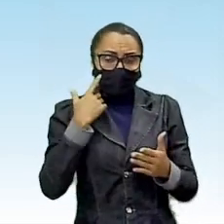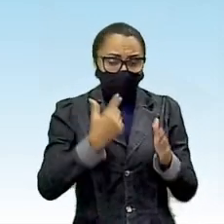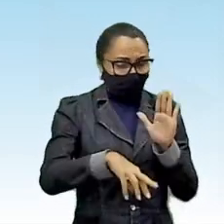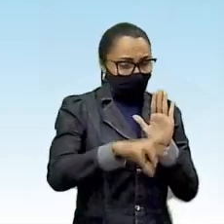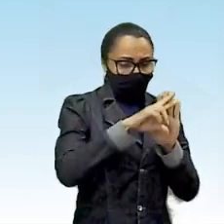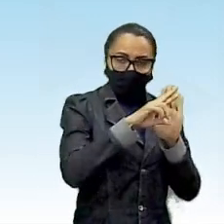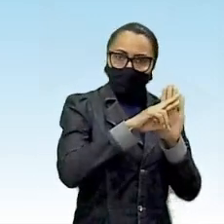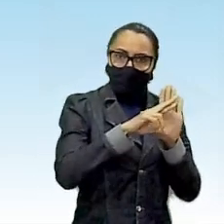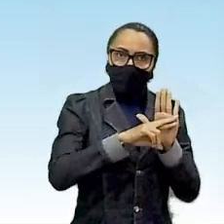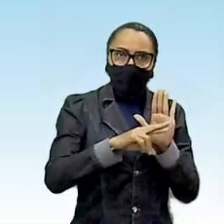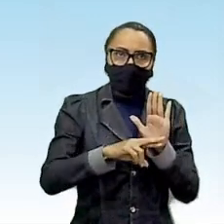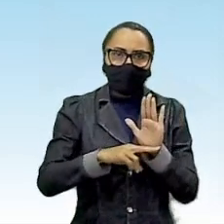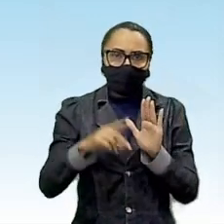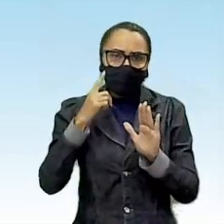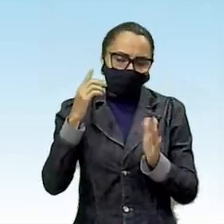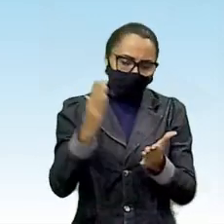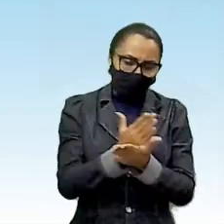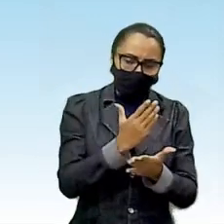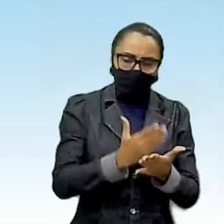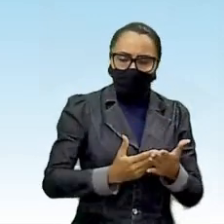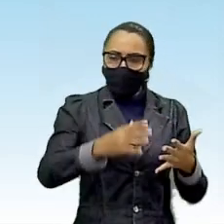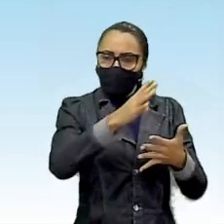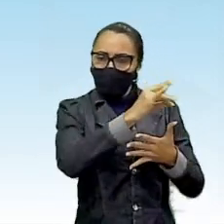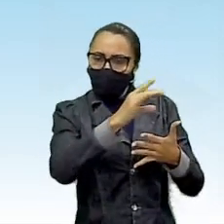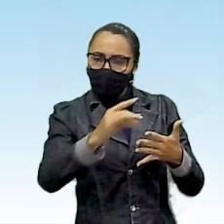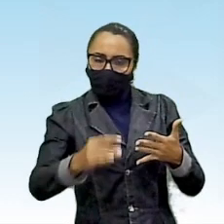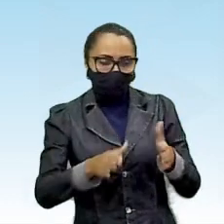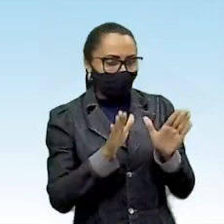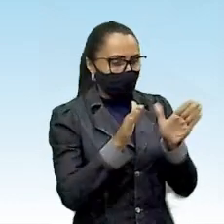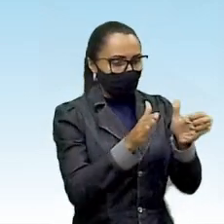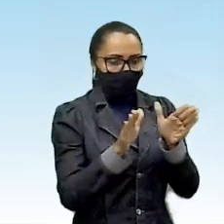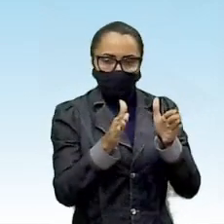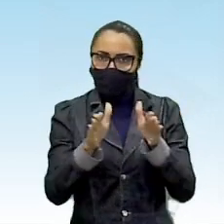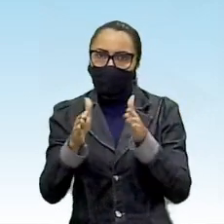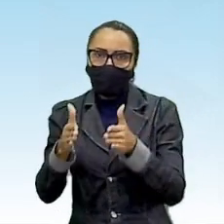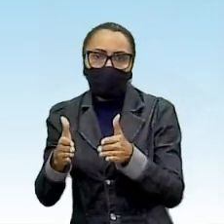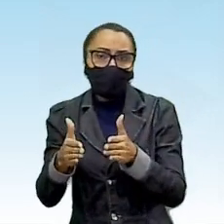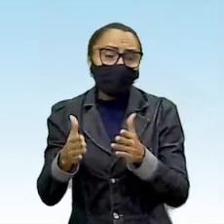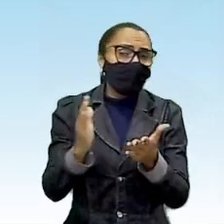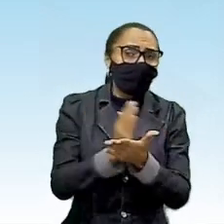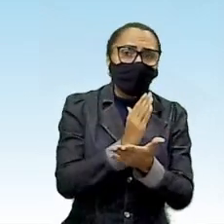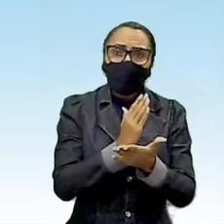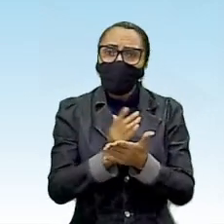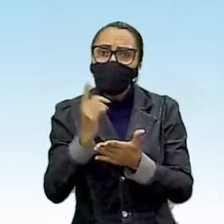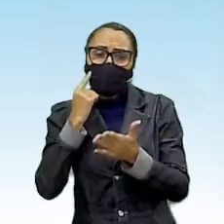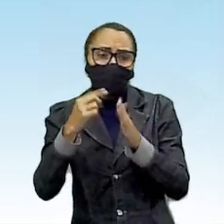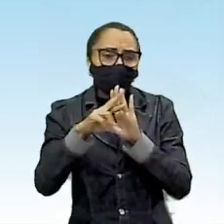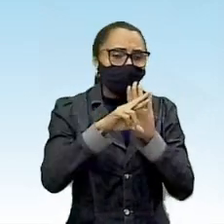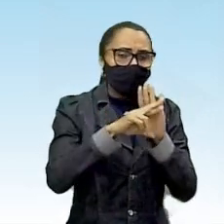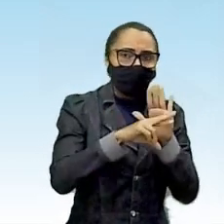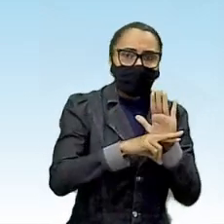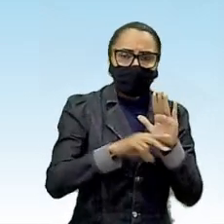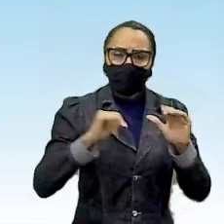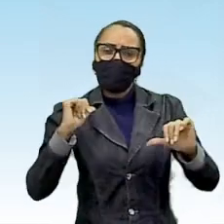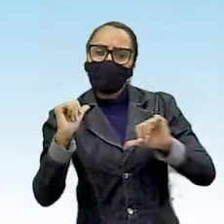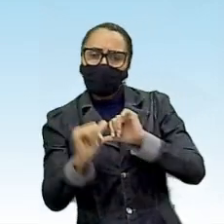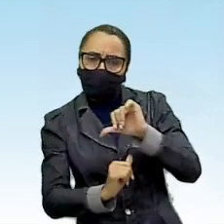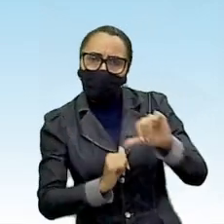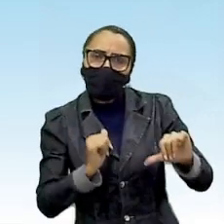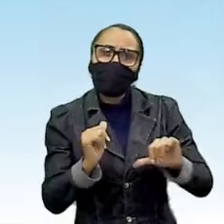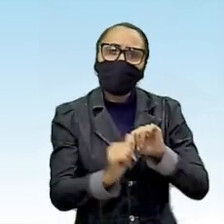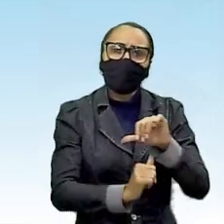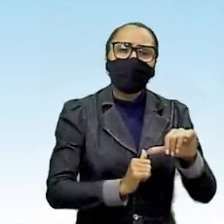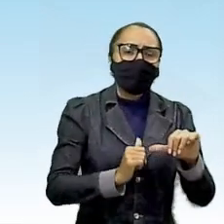normas, e alguns detalhamentos em específicos de algumas. Algumas normas elas foram modificadas de